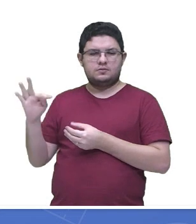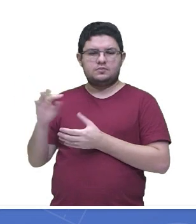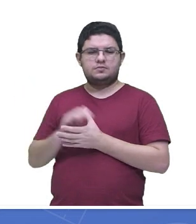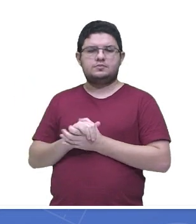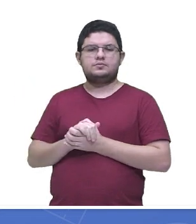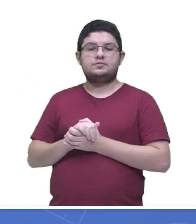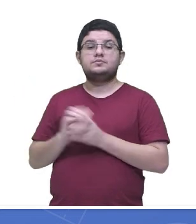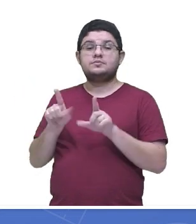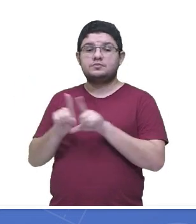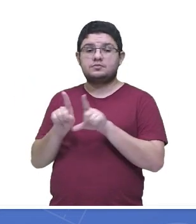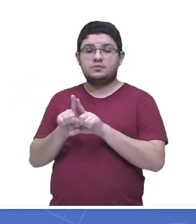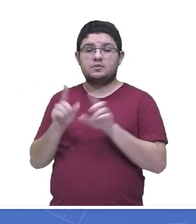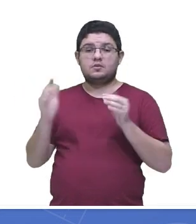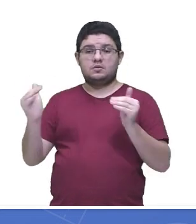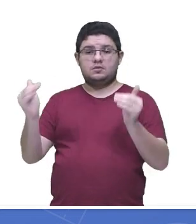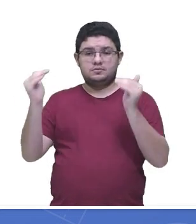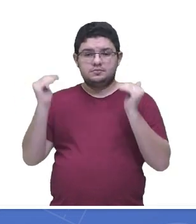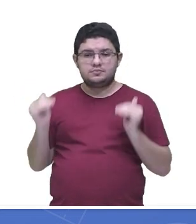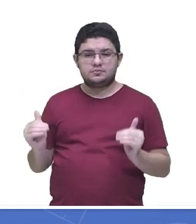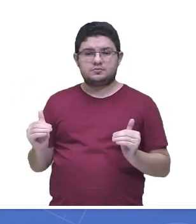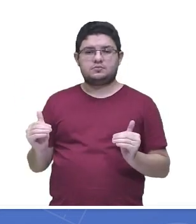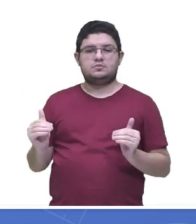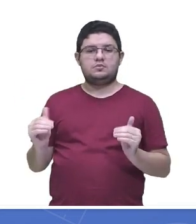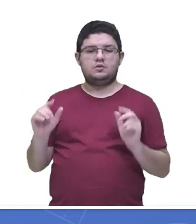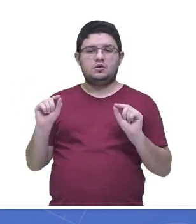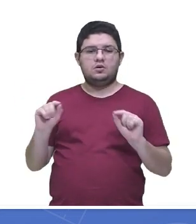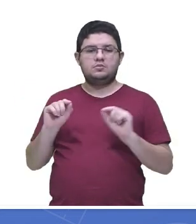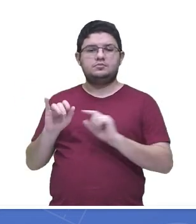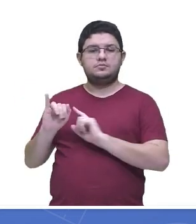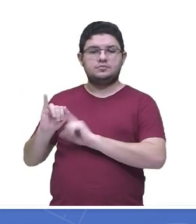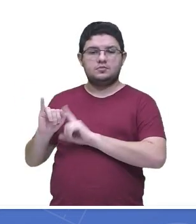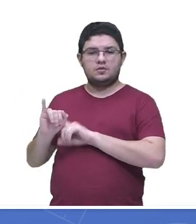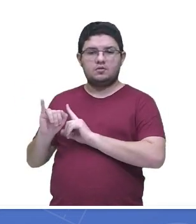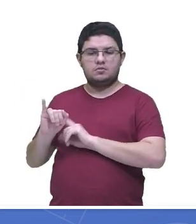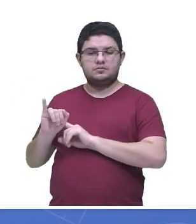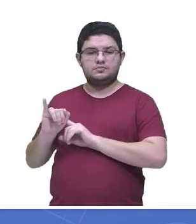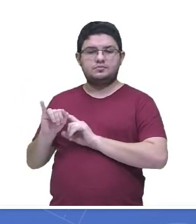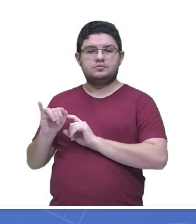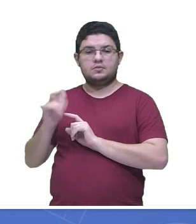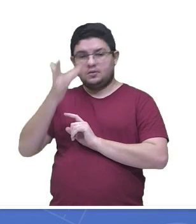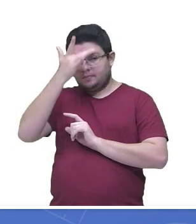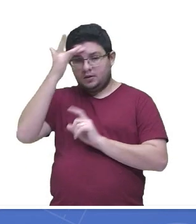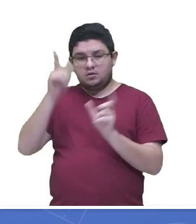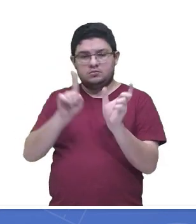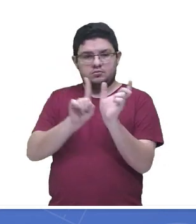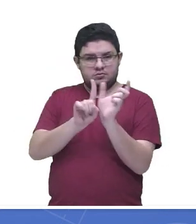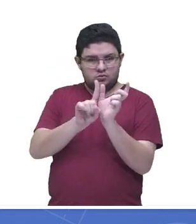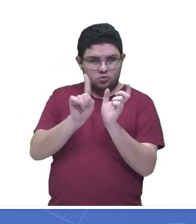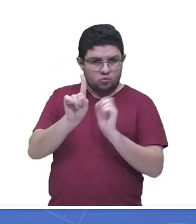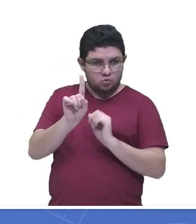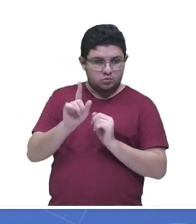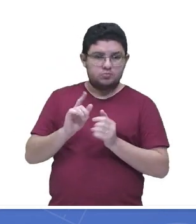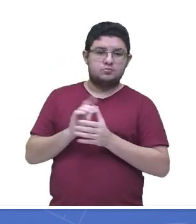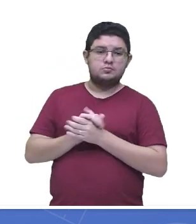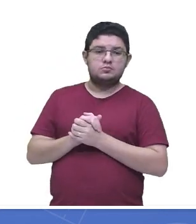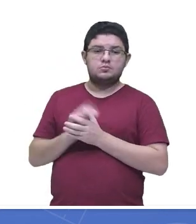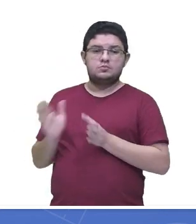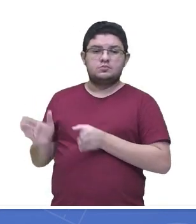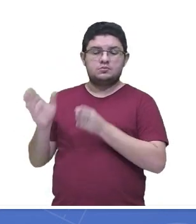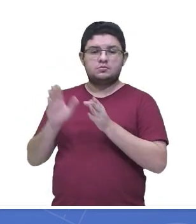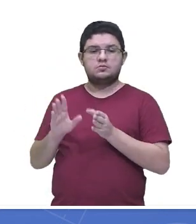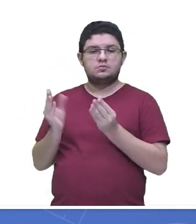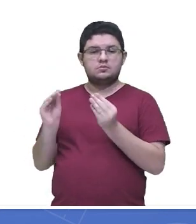o was, eu vou usar o wasn't aqui, tá? I wasn't writing an email. She was writing... Não,